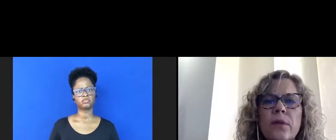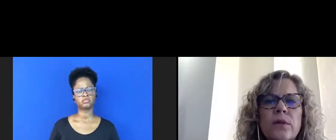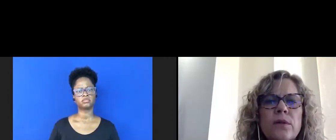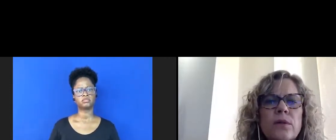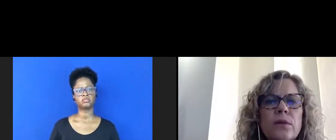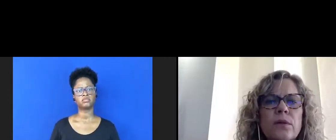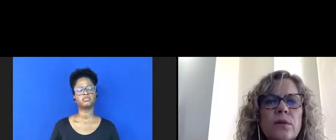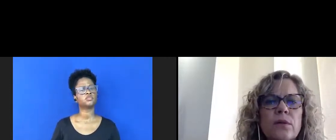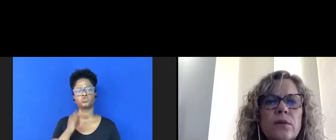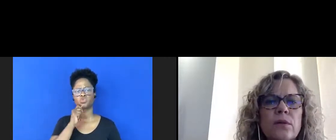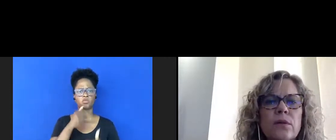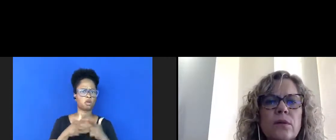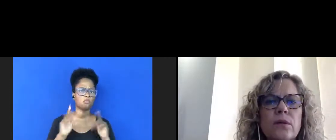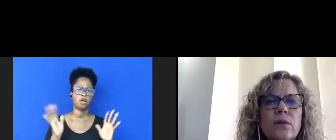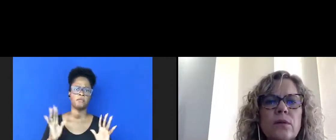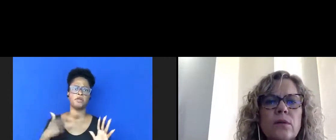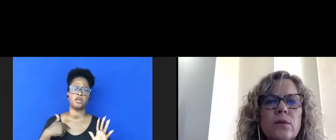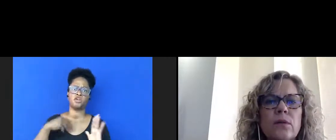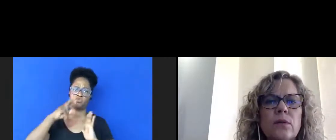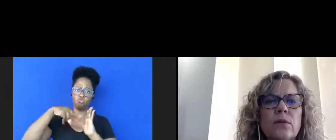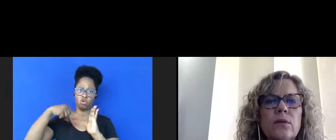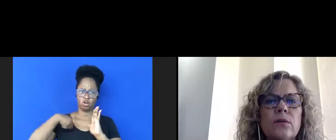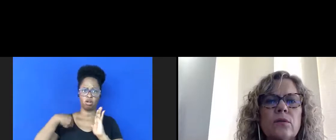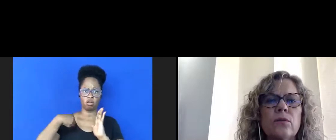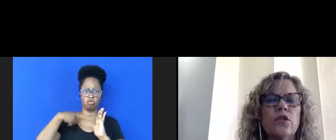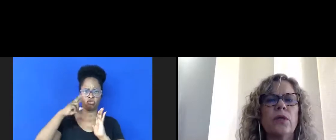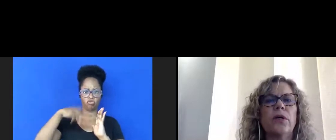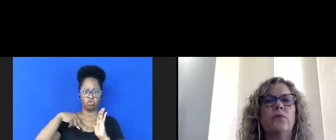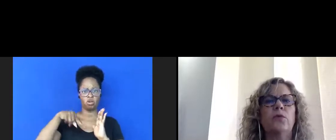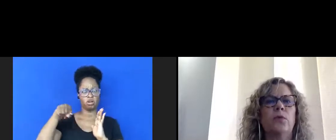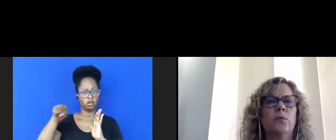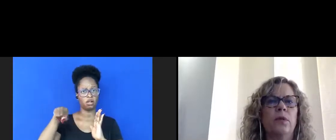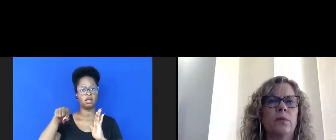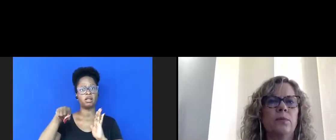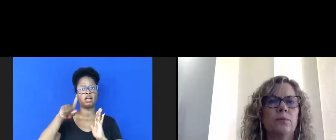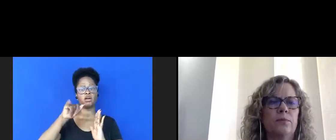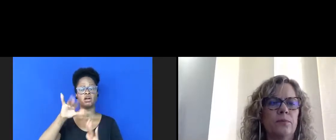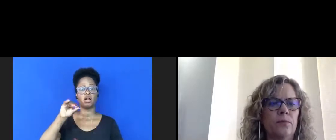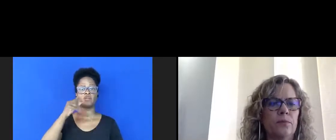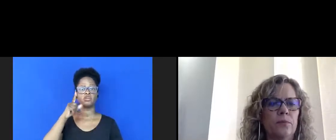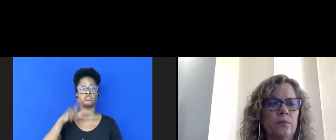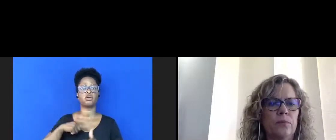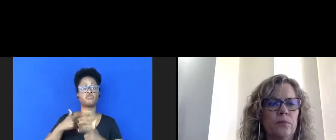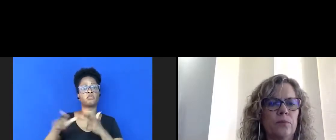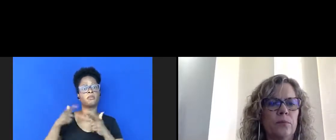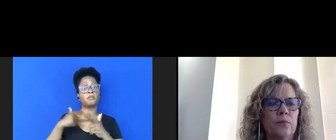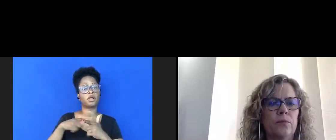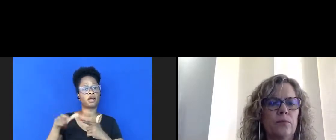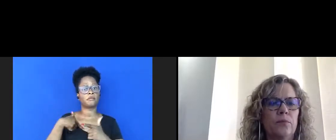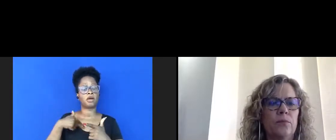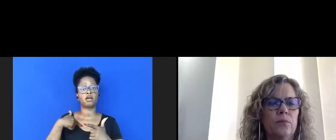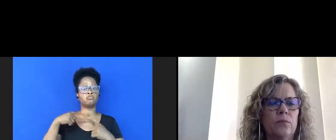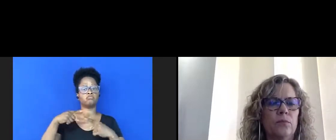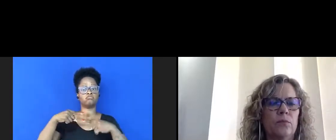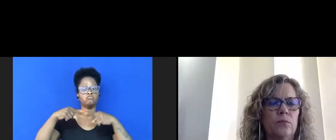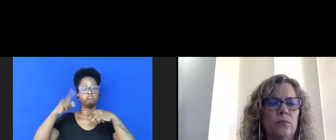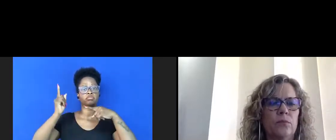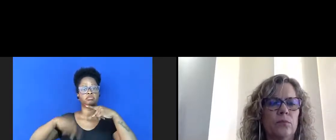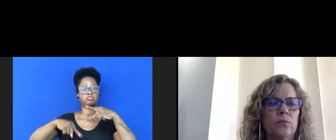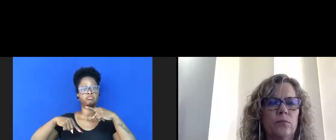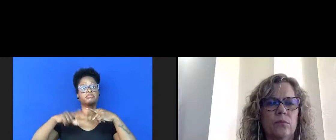Não tem problema. Então, eu vou ler aqui, tá? O Léo está dizendo que houve um problema, acho que rompeu o último arquivo com